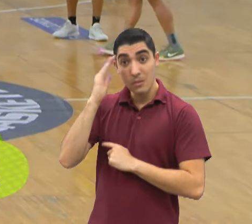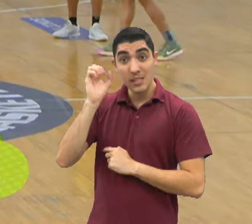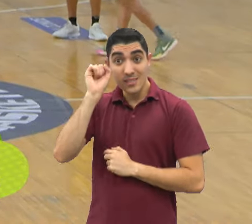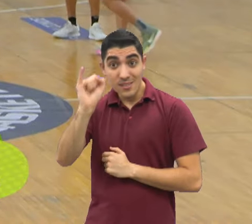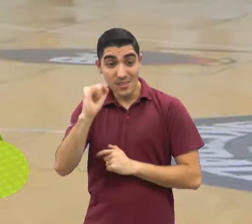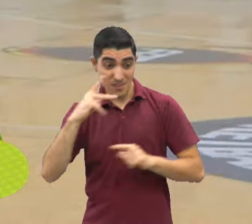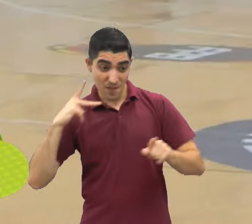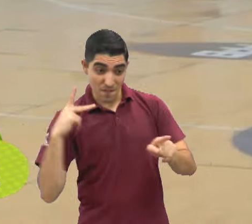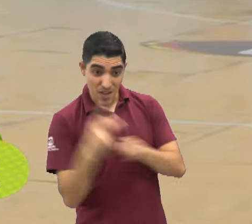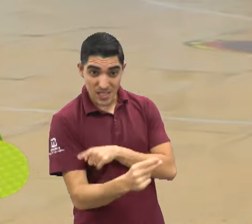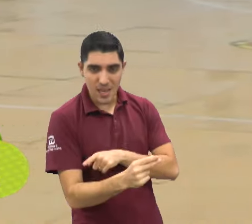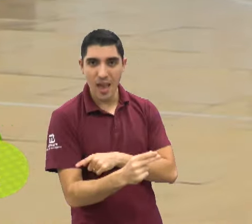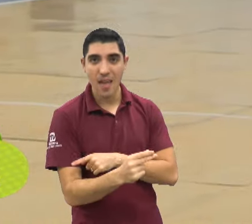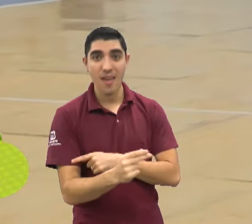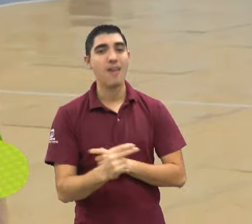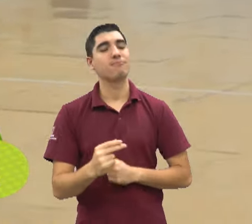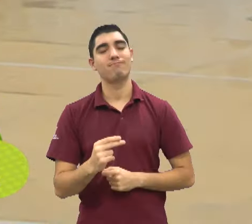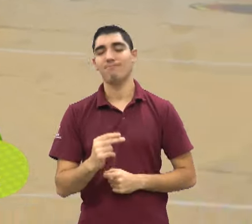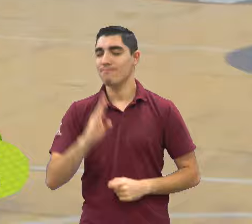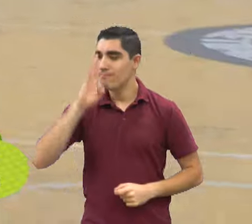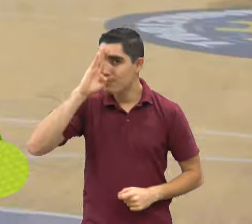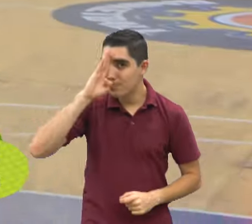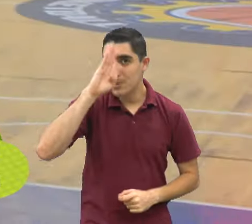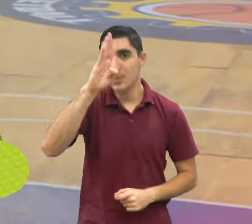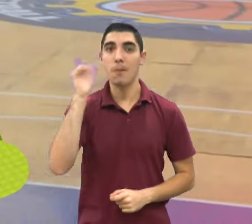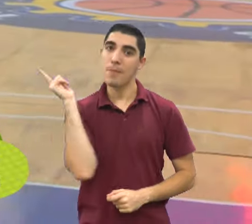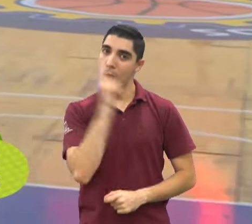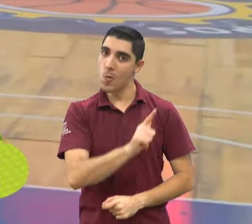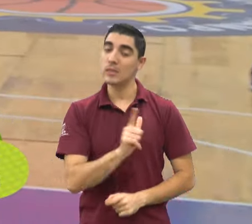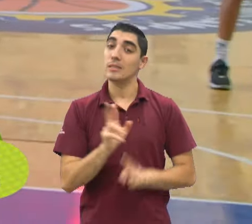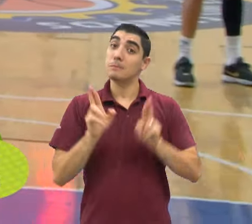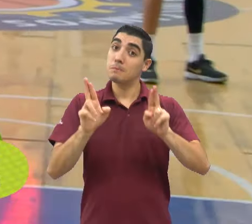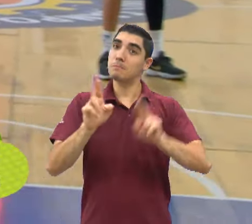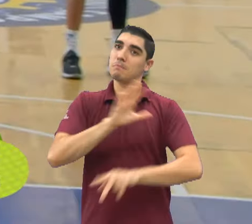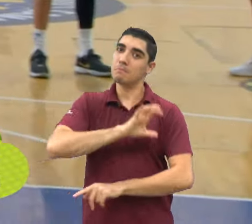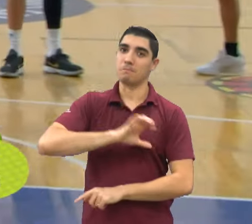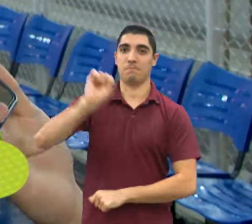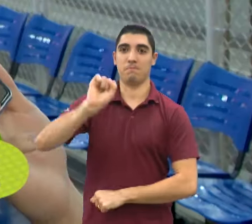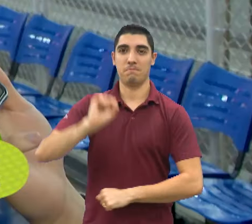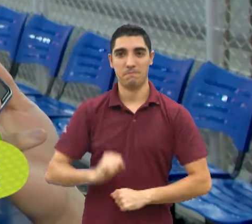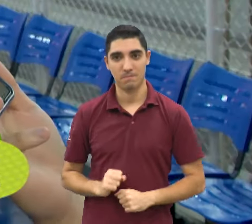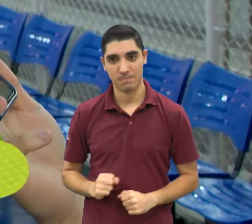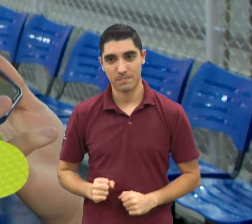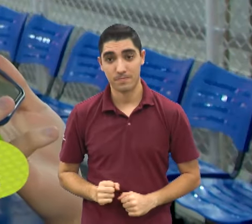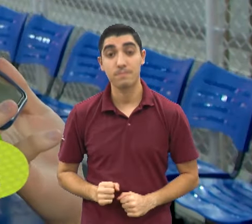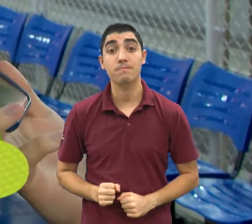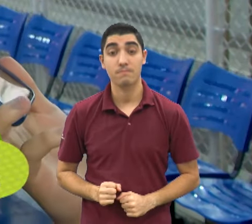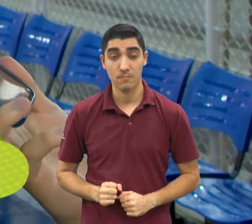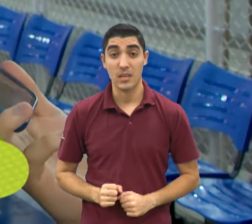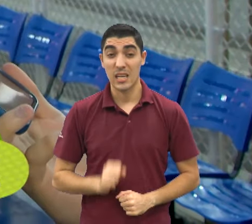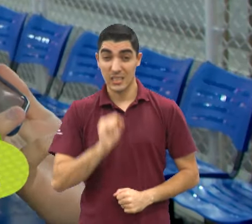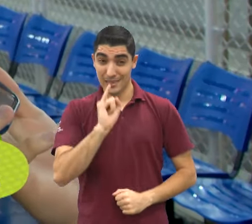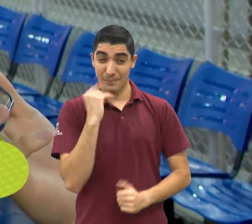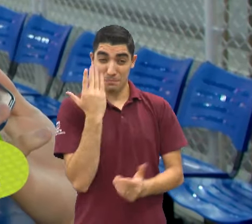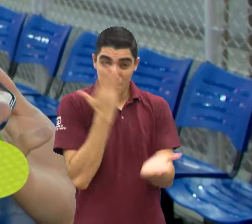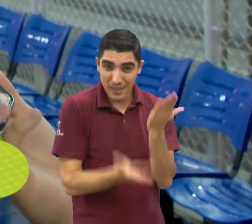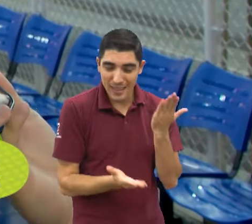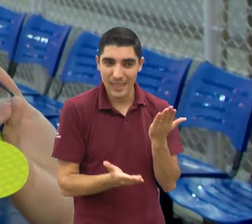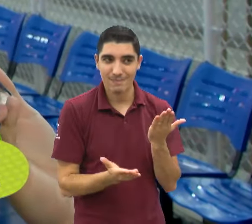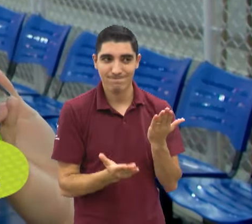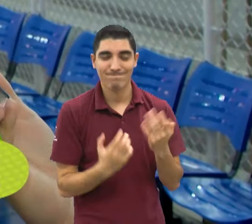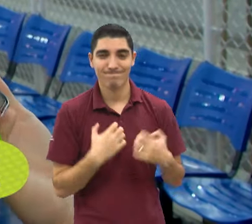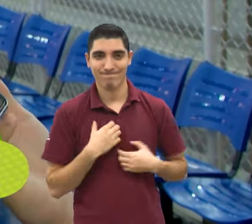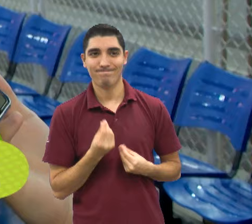partida em casa é fundamental para manter vivo o sonho do título. Não ganhar fica muito mais complicado. Eu acho que se a